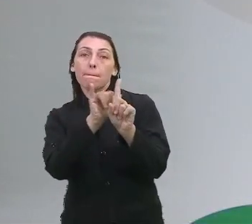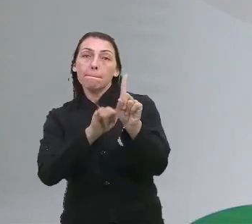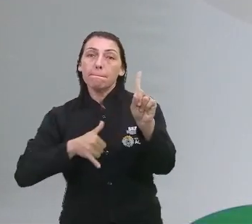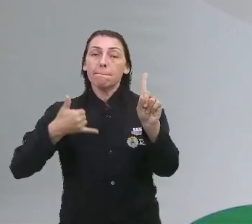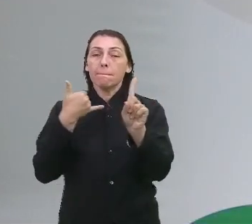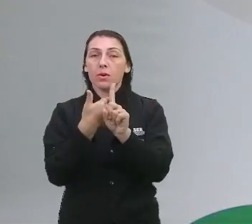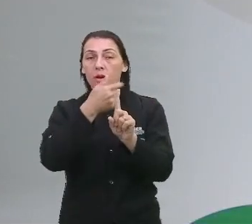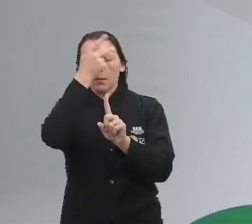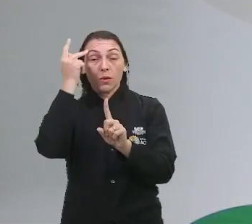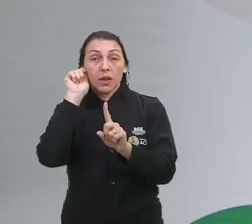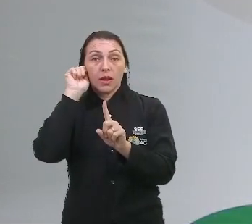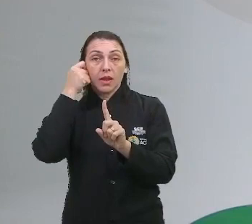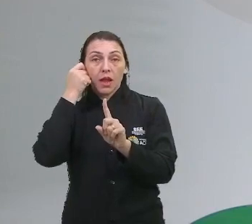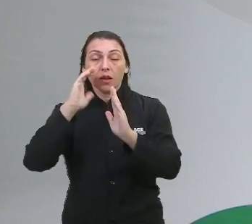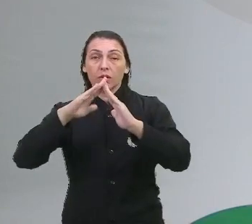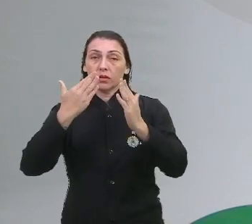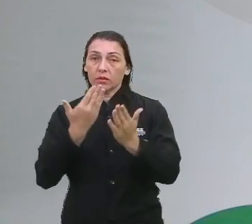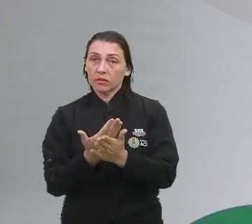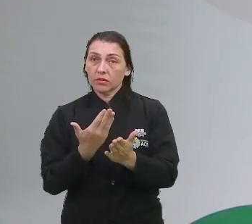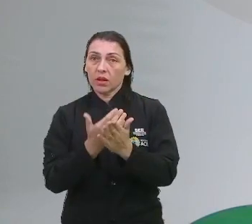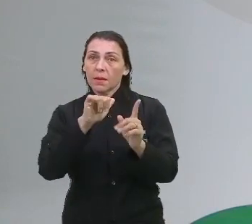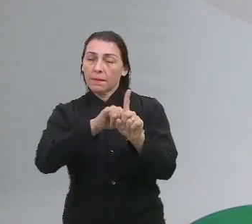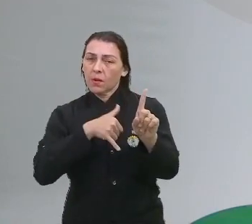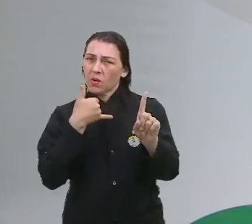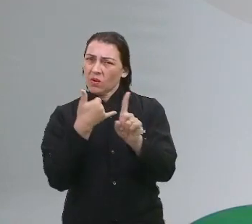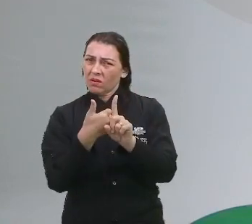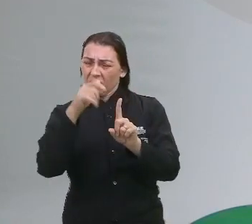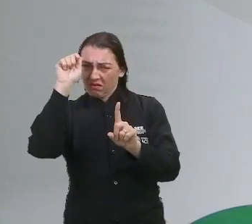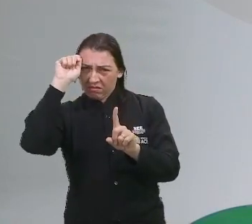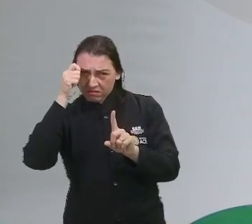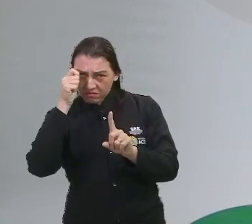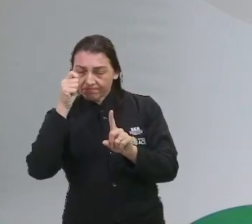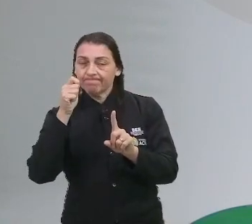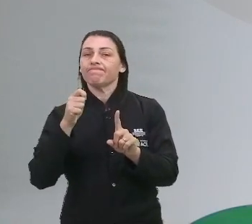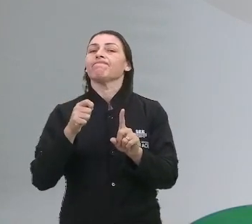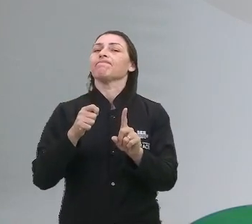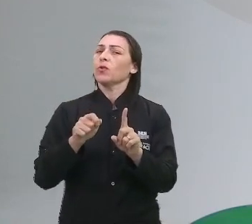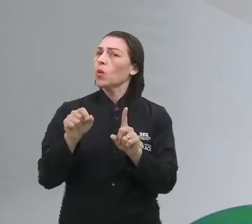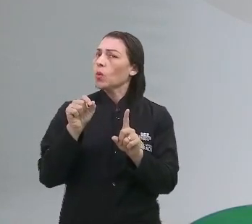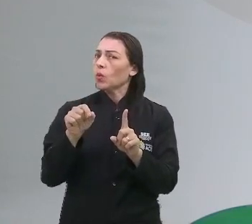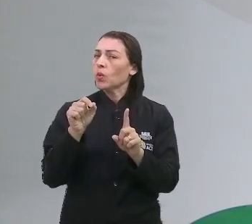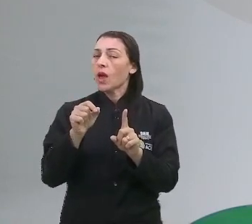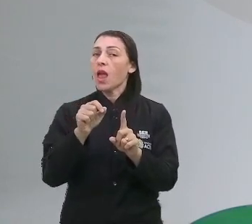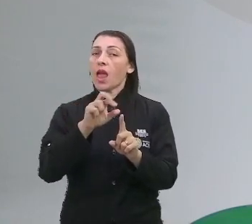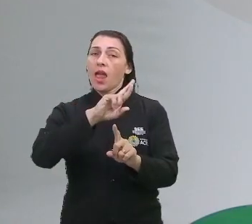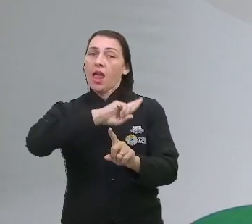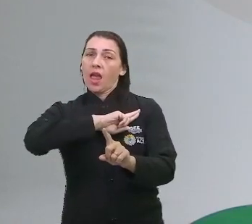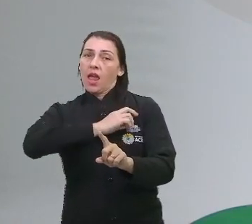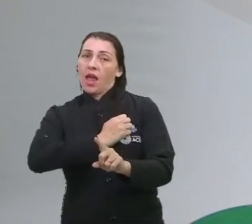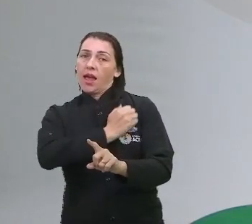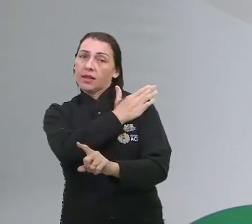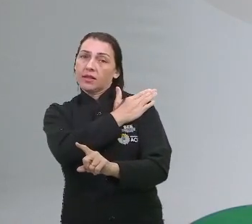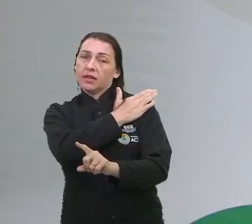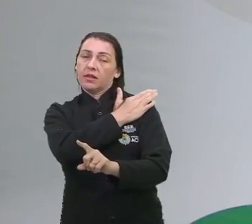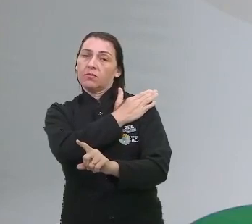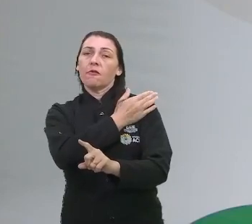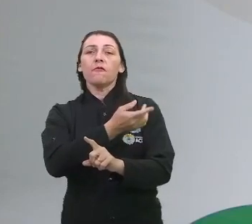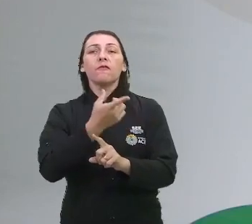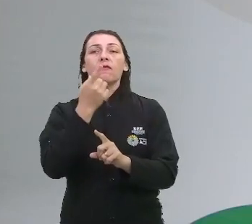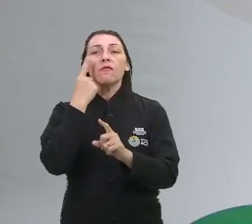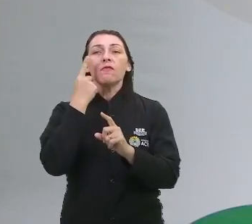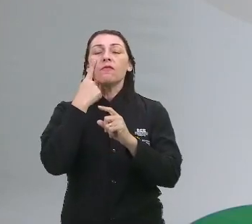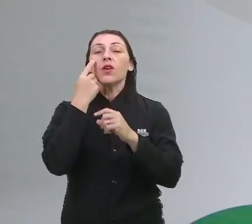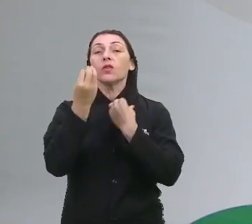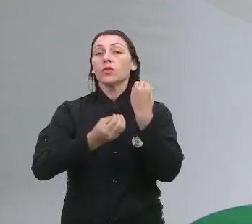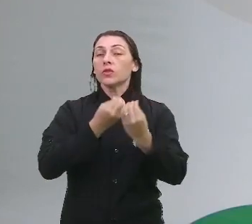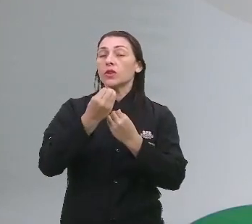pessoas negras no ambiente escolar. Bullying com pessoas negras, professor, isso daí seria o quê? Racismo. Então, vejo que a forma com